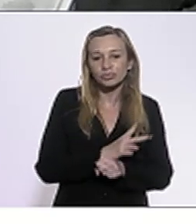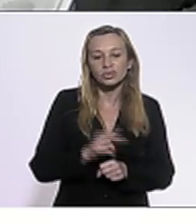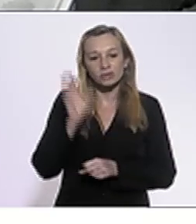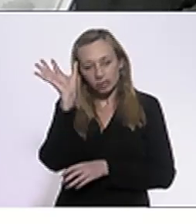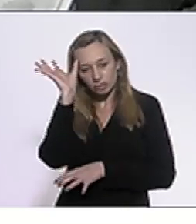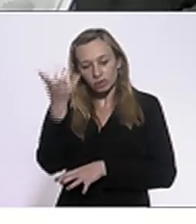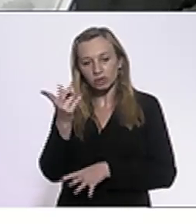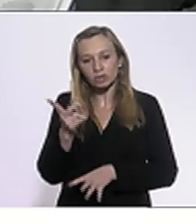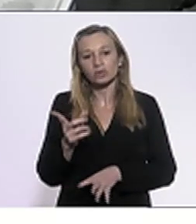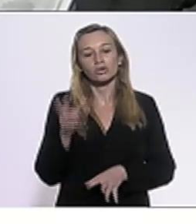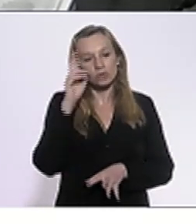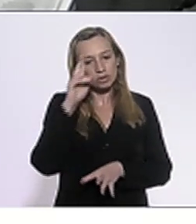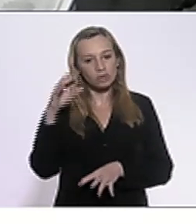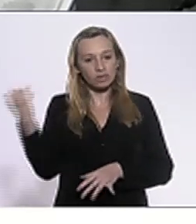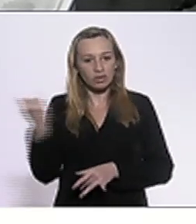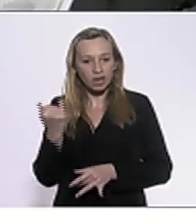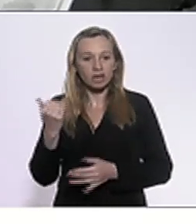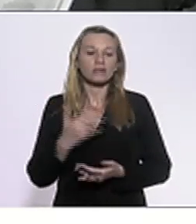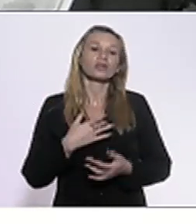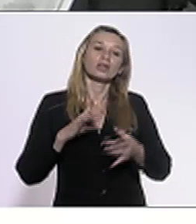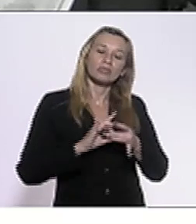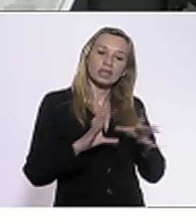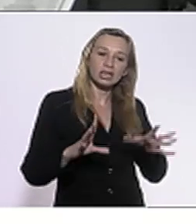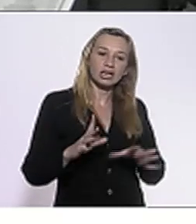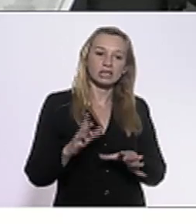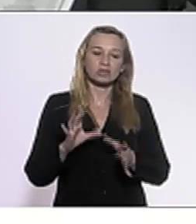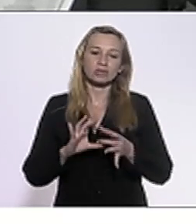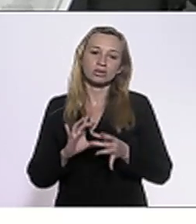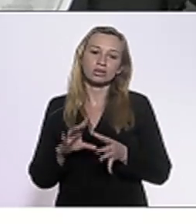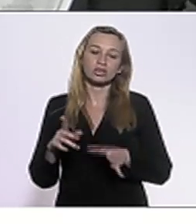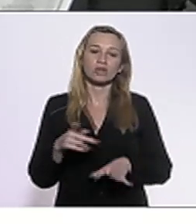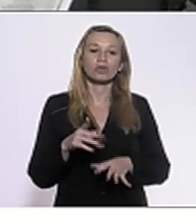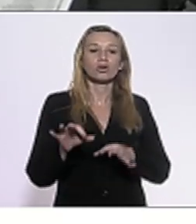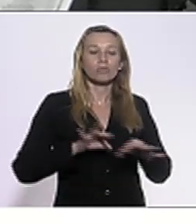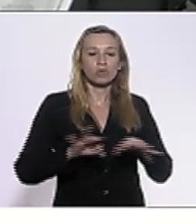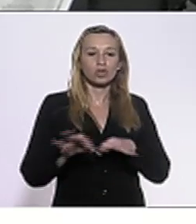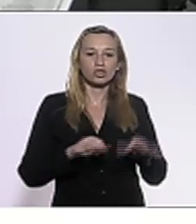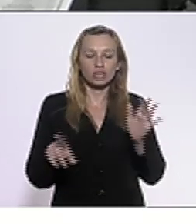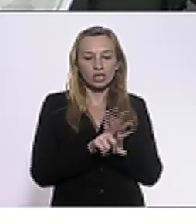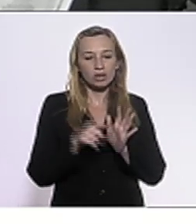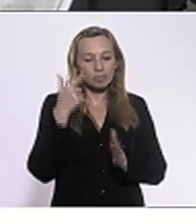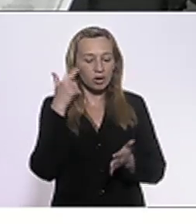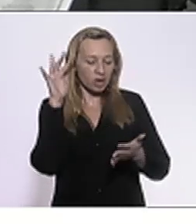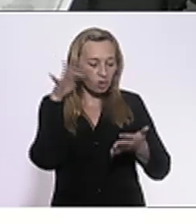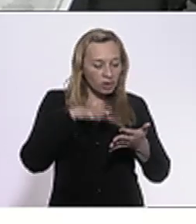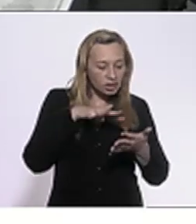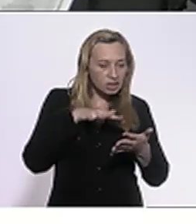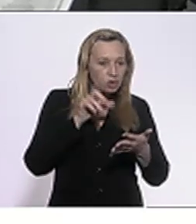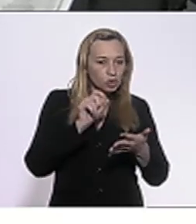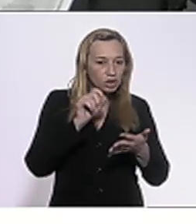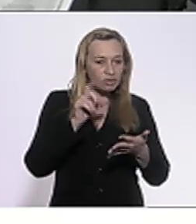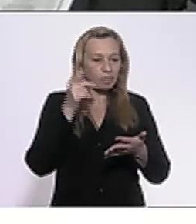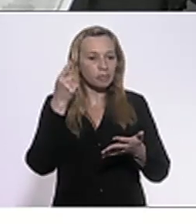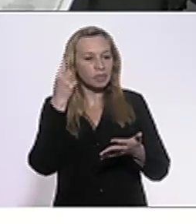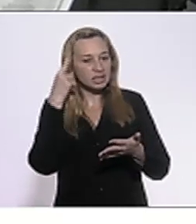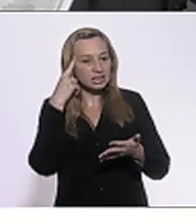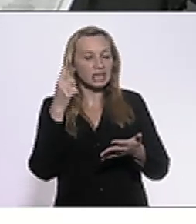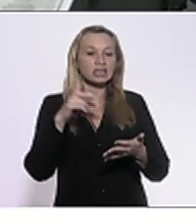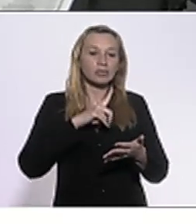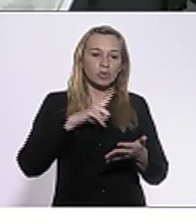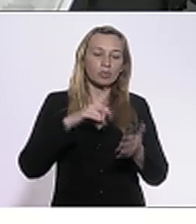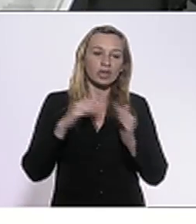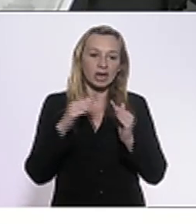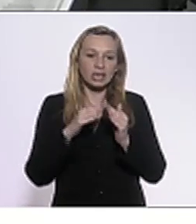vem trazendo. Vou tomar a liberdade, o senhor me deixa aqui o projeto de lei para a gente olhar com atenção o que já vem sendo pensado dentro da própria